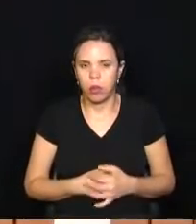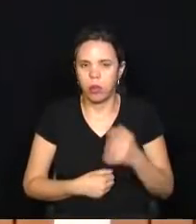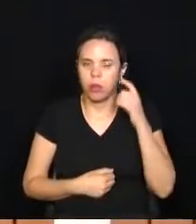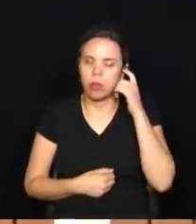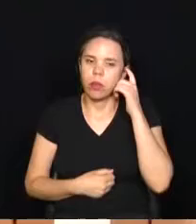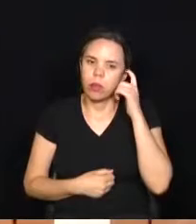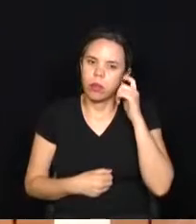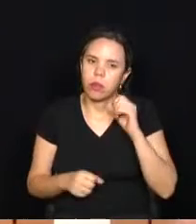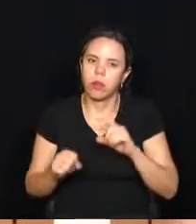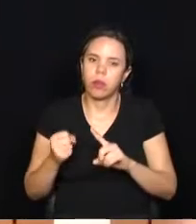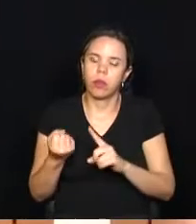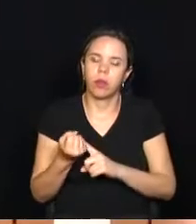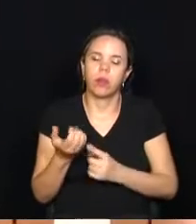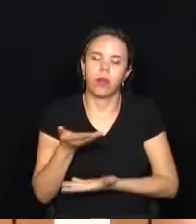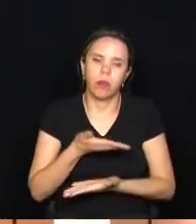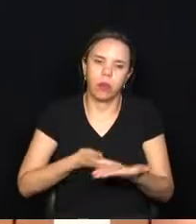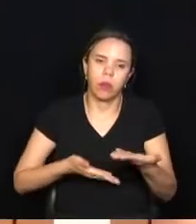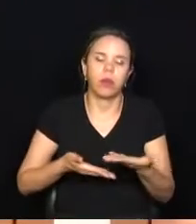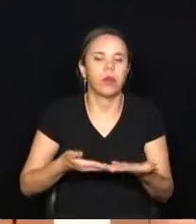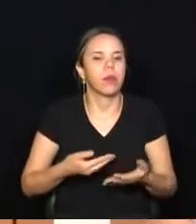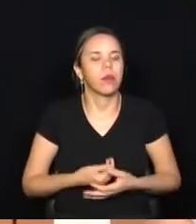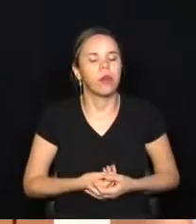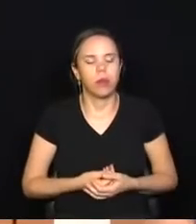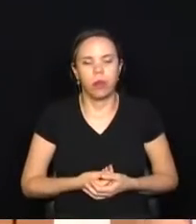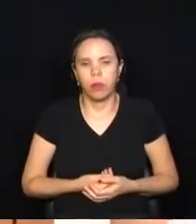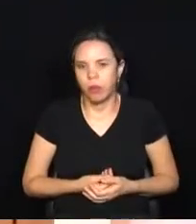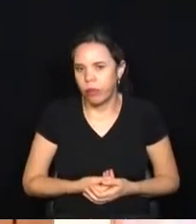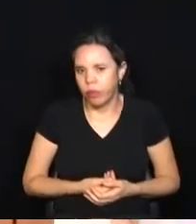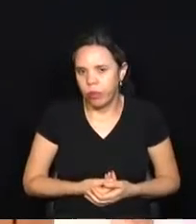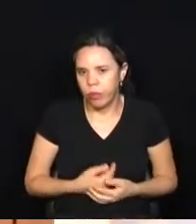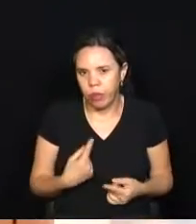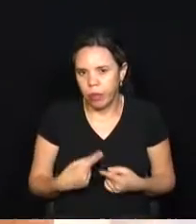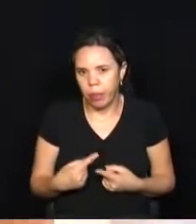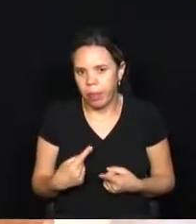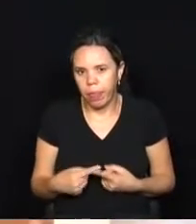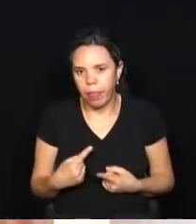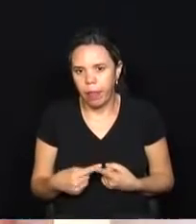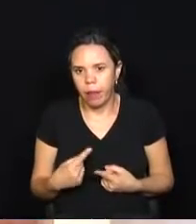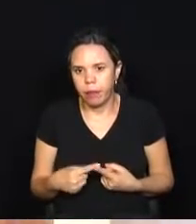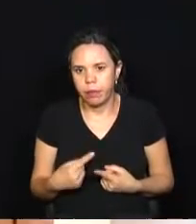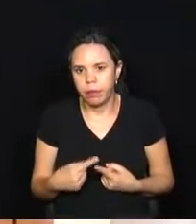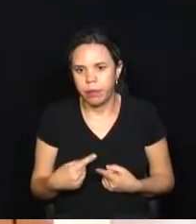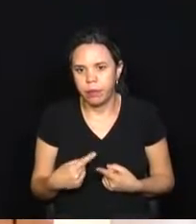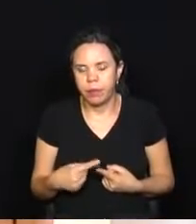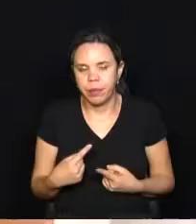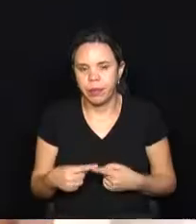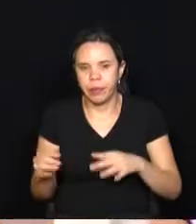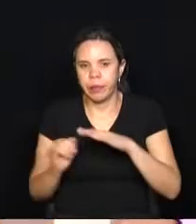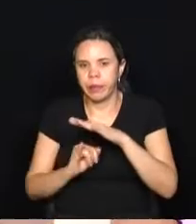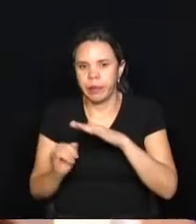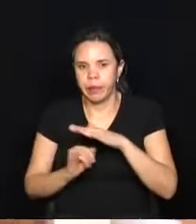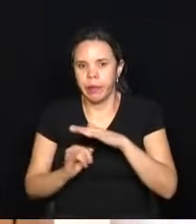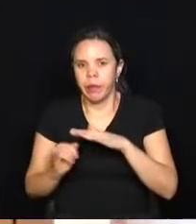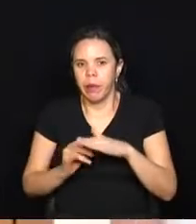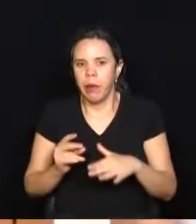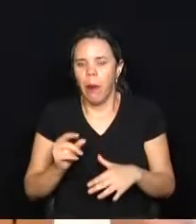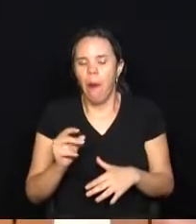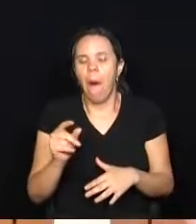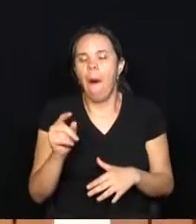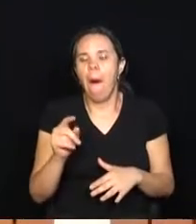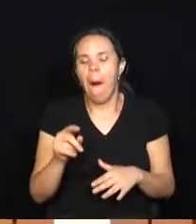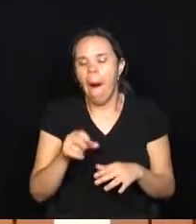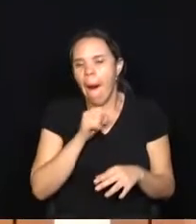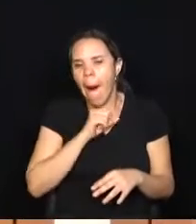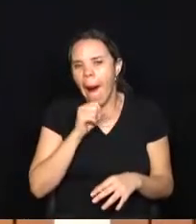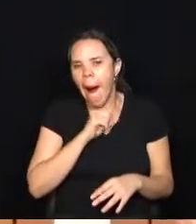aspectos sociais, inclusive, né? E porque as instituições de longa permanência, tá, que